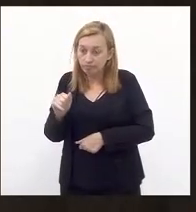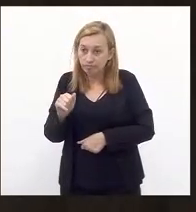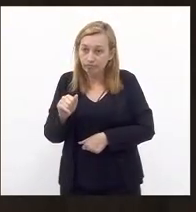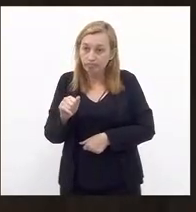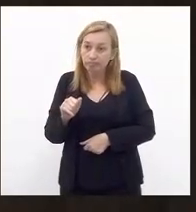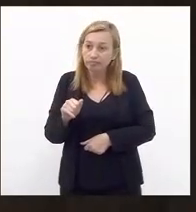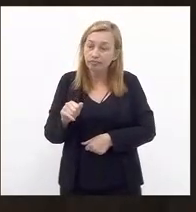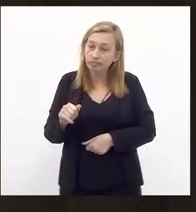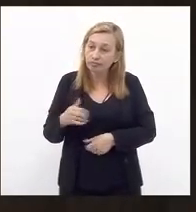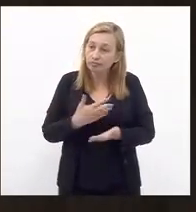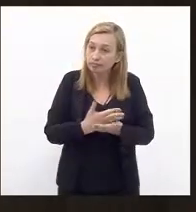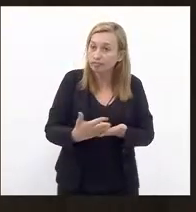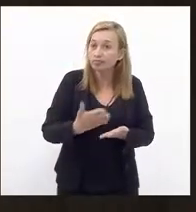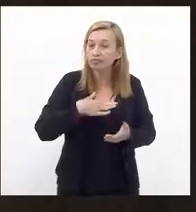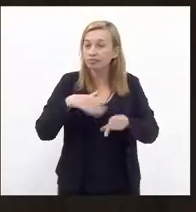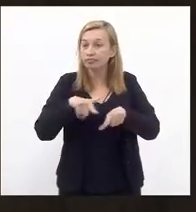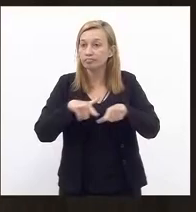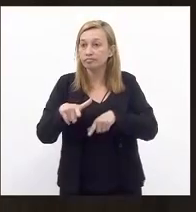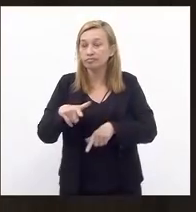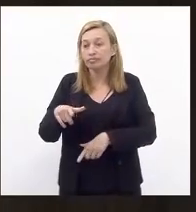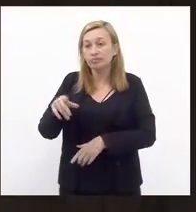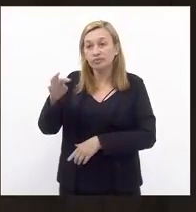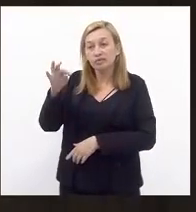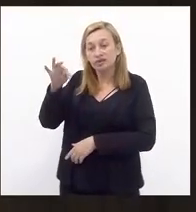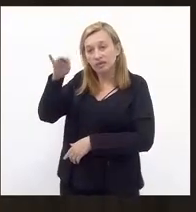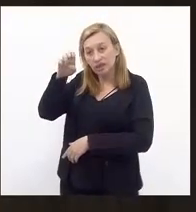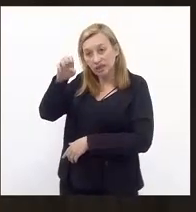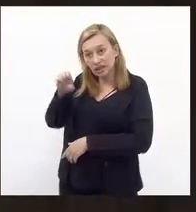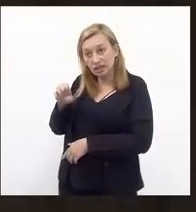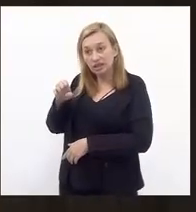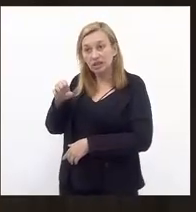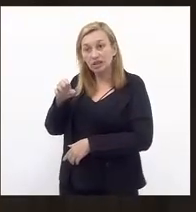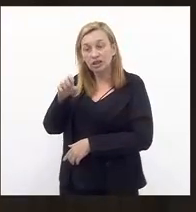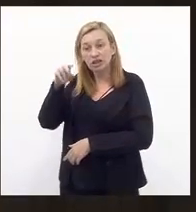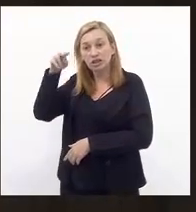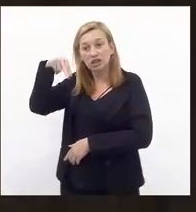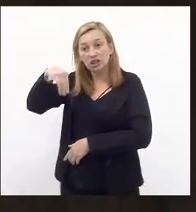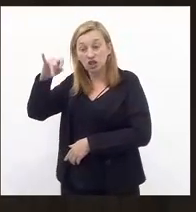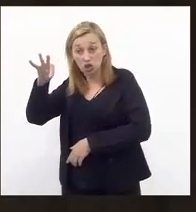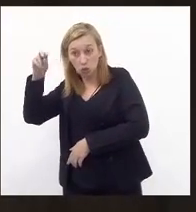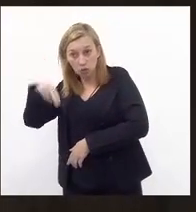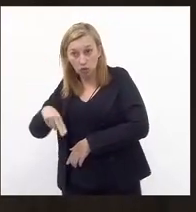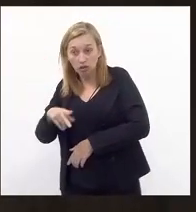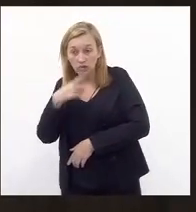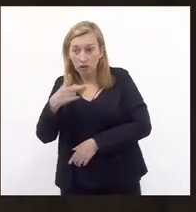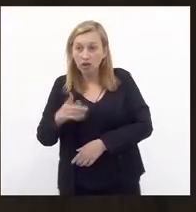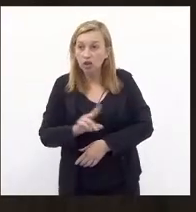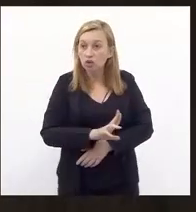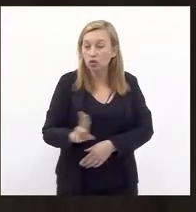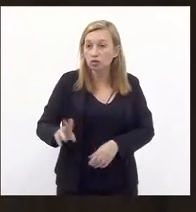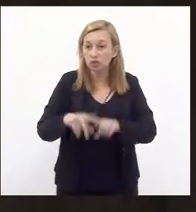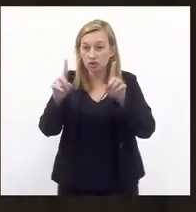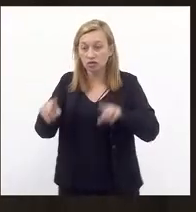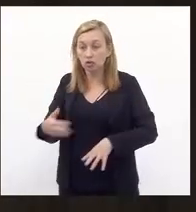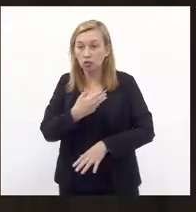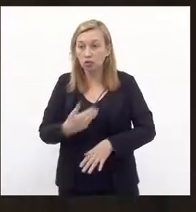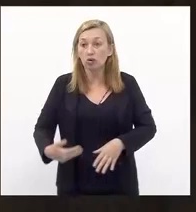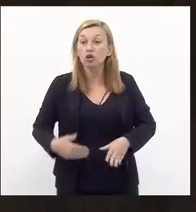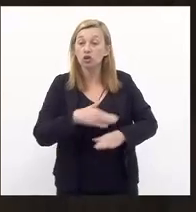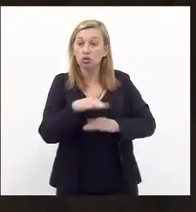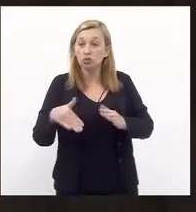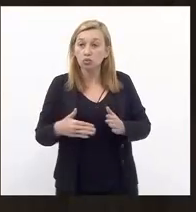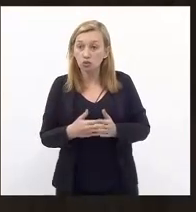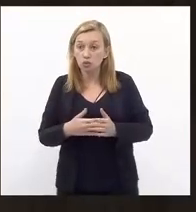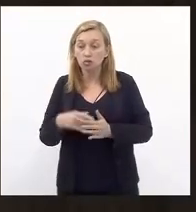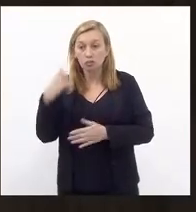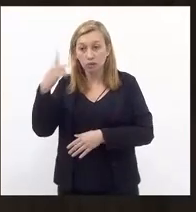aqui presidir Tenente Nilton da Silva e o garante que o nome da da comissão de servidores públicos de todo o Parlamento que era